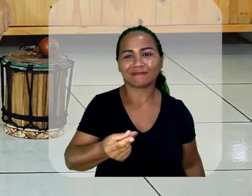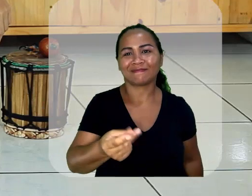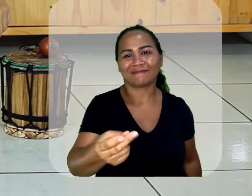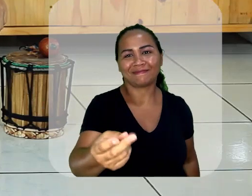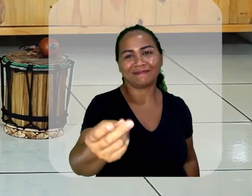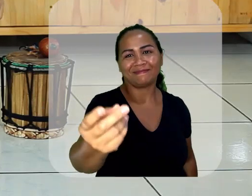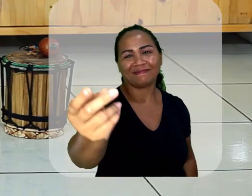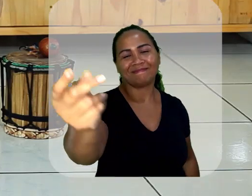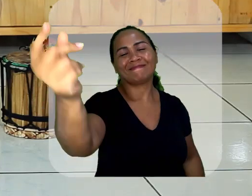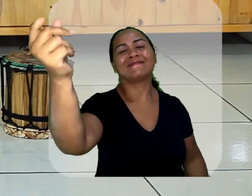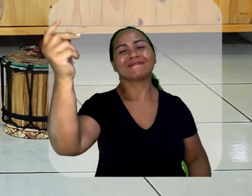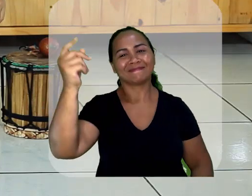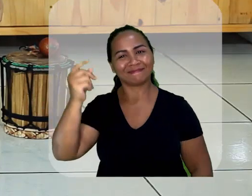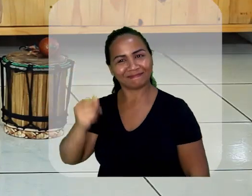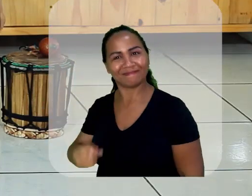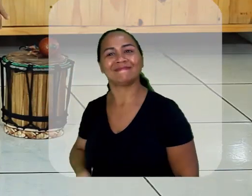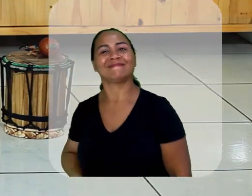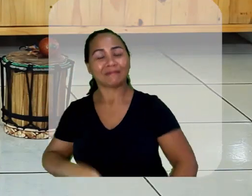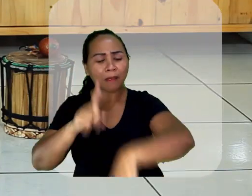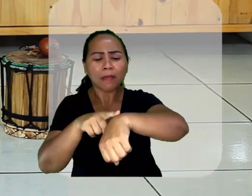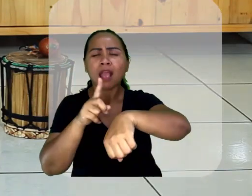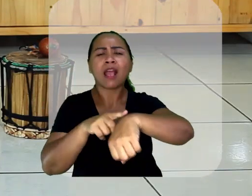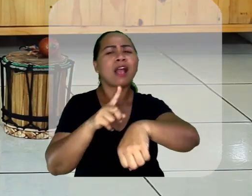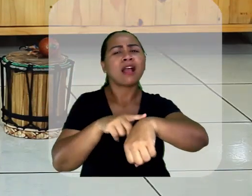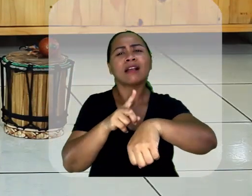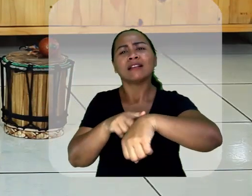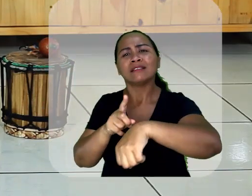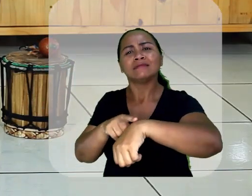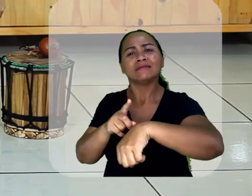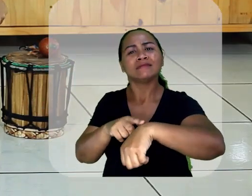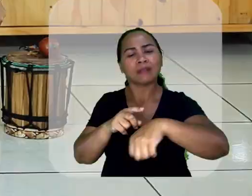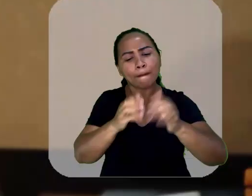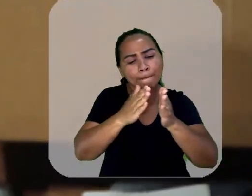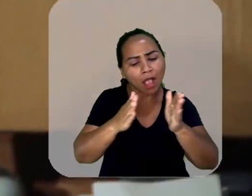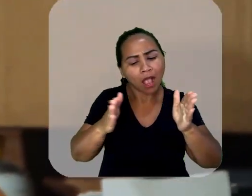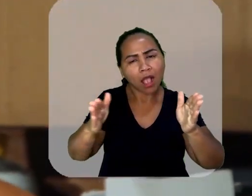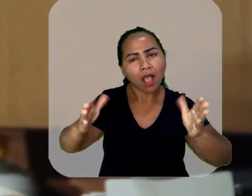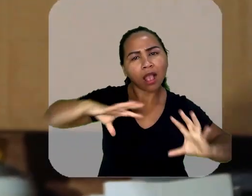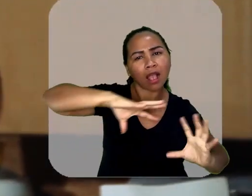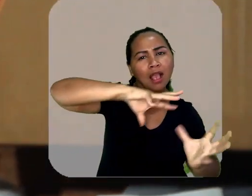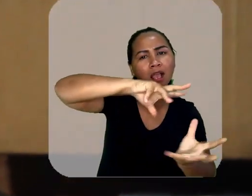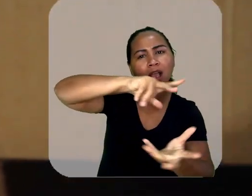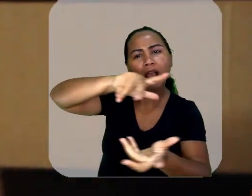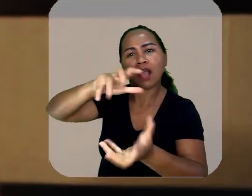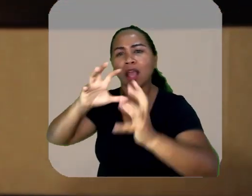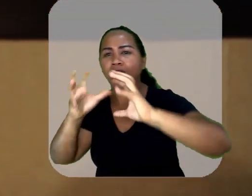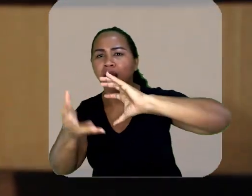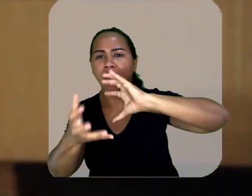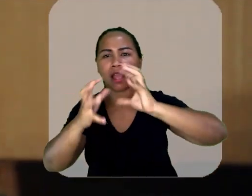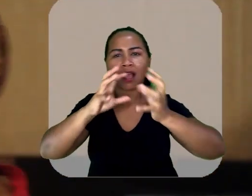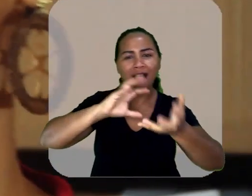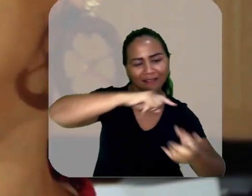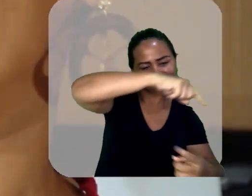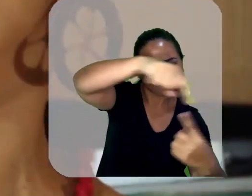a girar. Ei, tempo, no giro que o mundo dá,